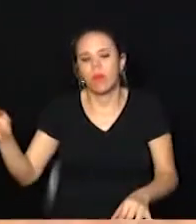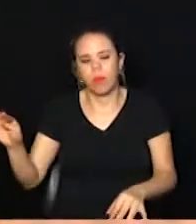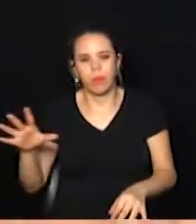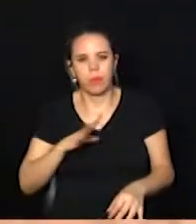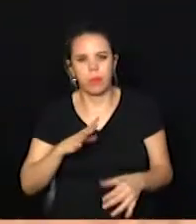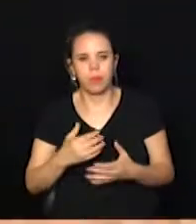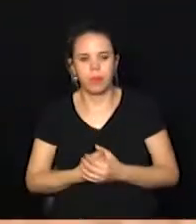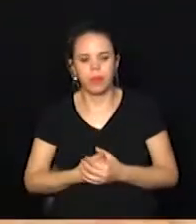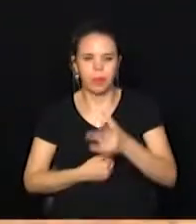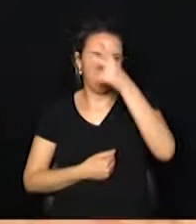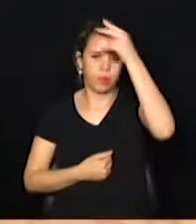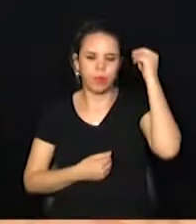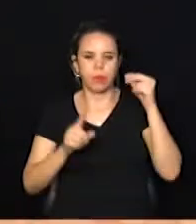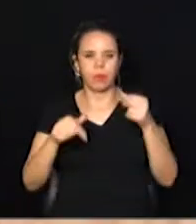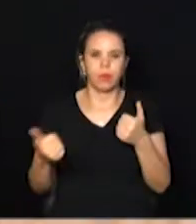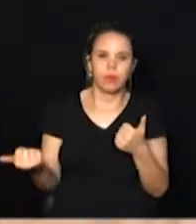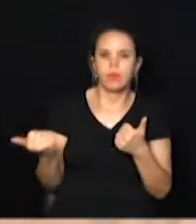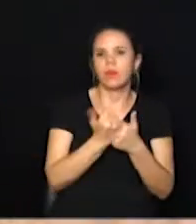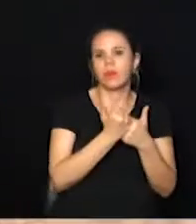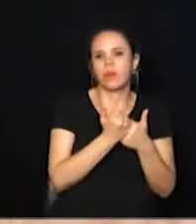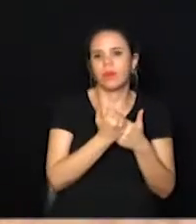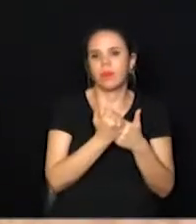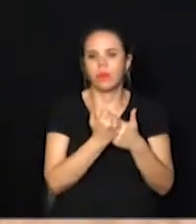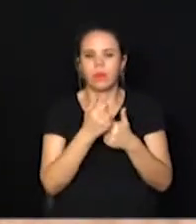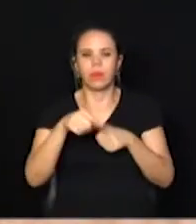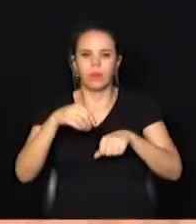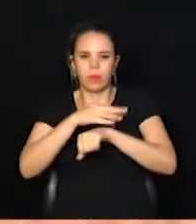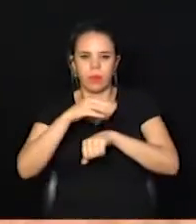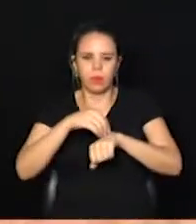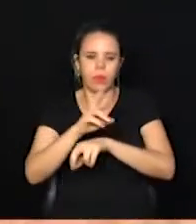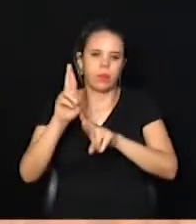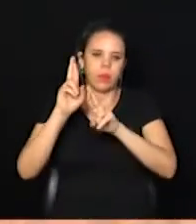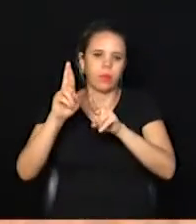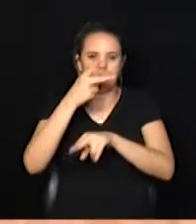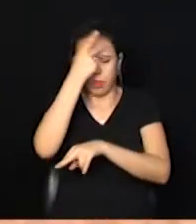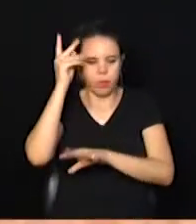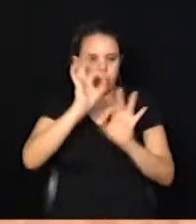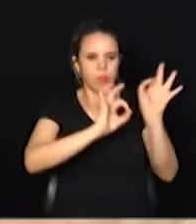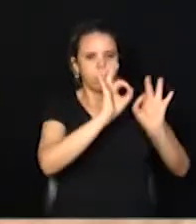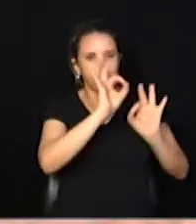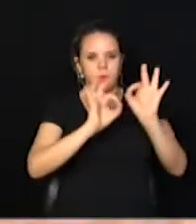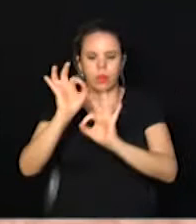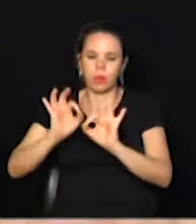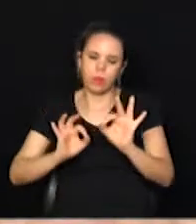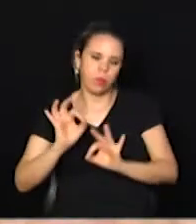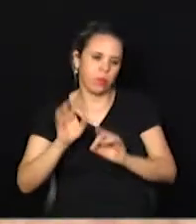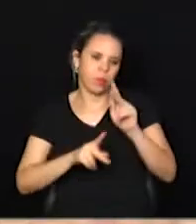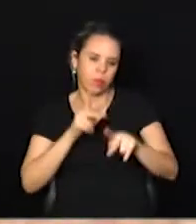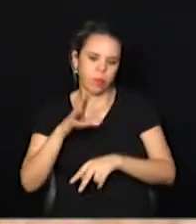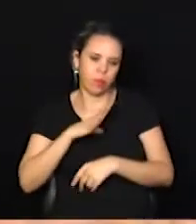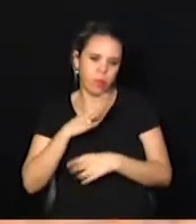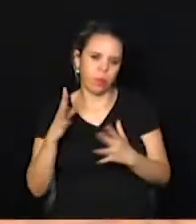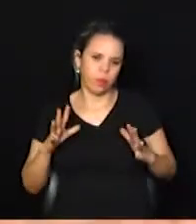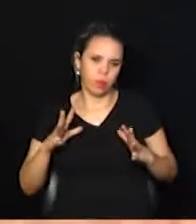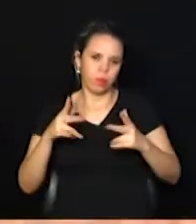a nossa prefeita Isalene era vice, ela foi uma campanha que trouxe a esperança de um povo, né, que organizou o povo dessa cidade em